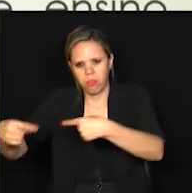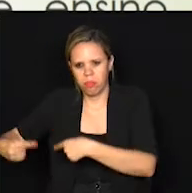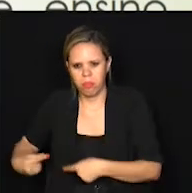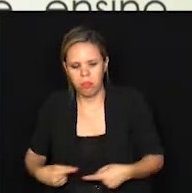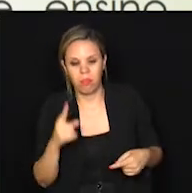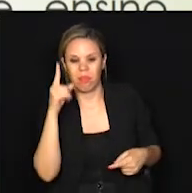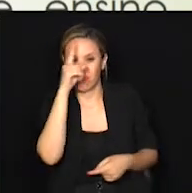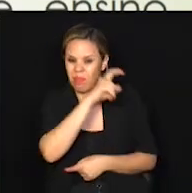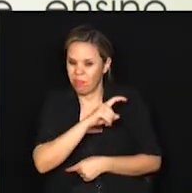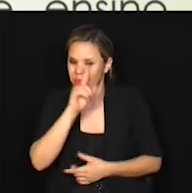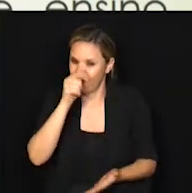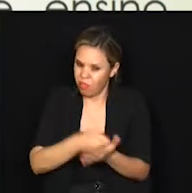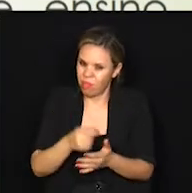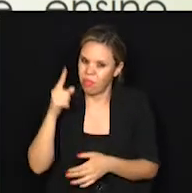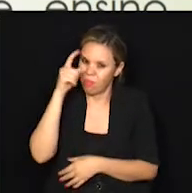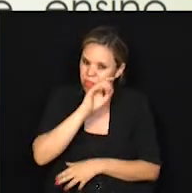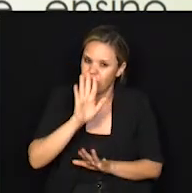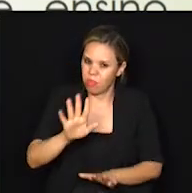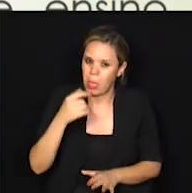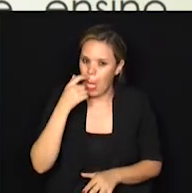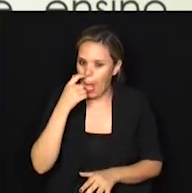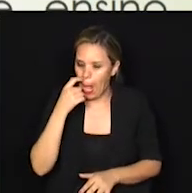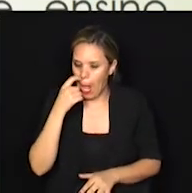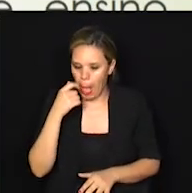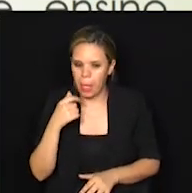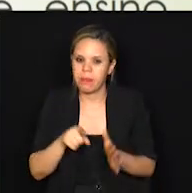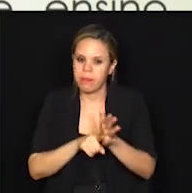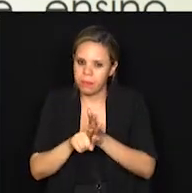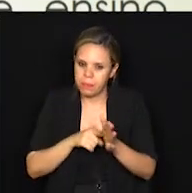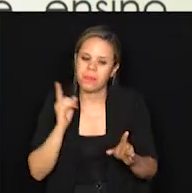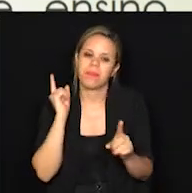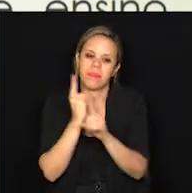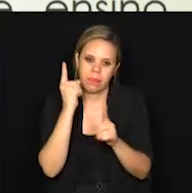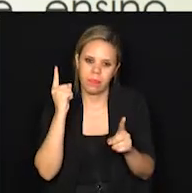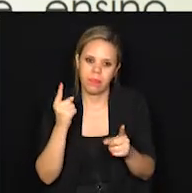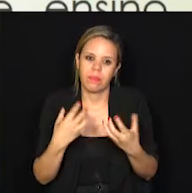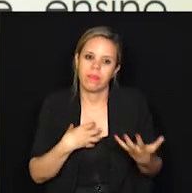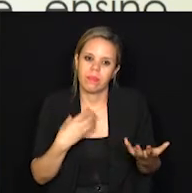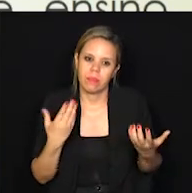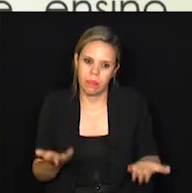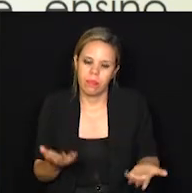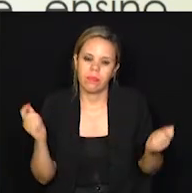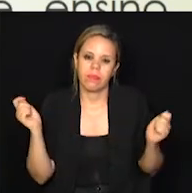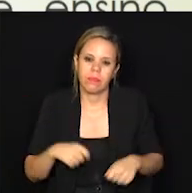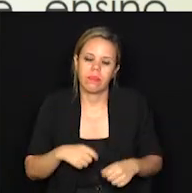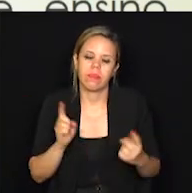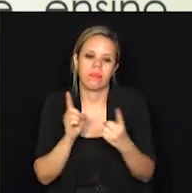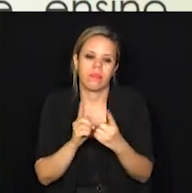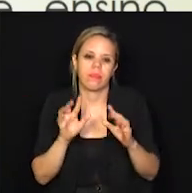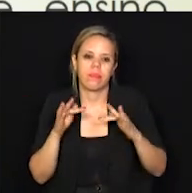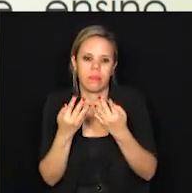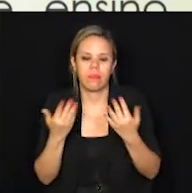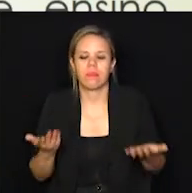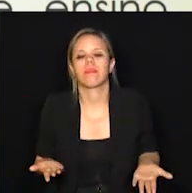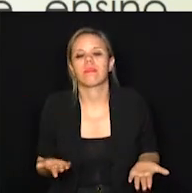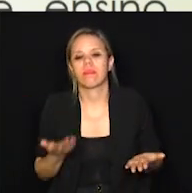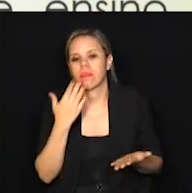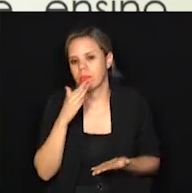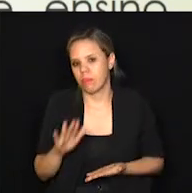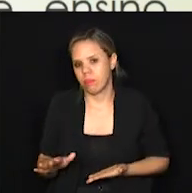que tenhamos que esperar pela vacina para dar uma perspectiva... Aqui, deixa eu só minimizar. Para dar